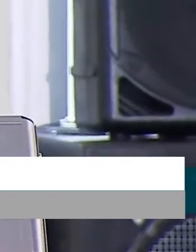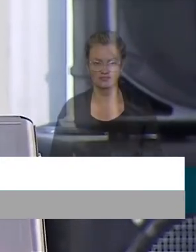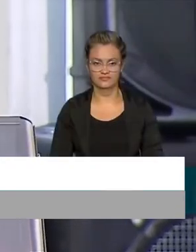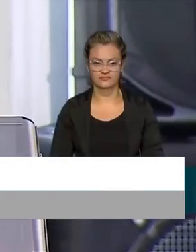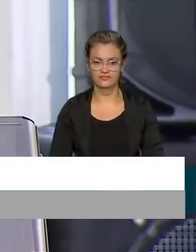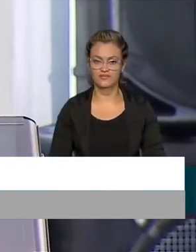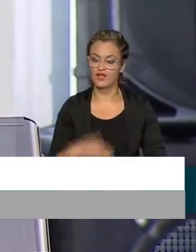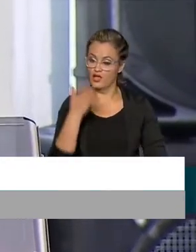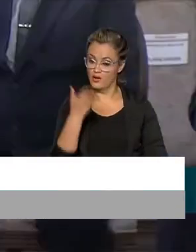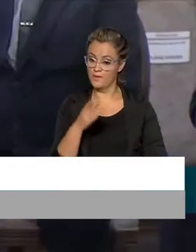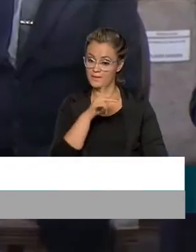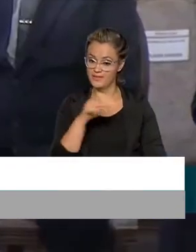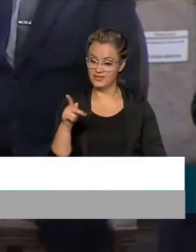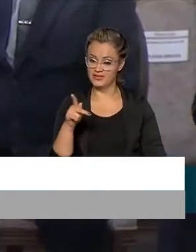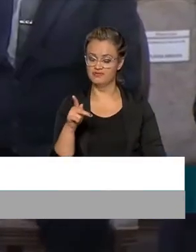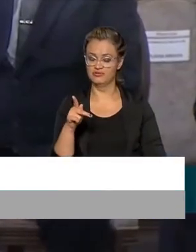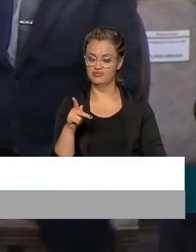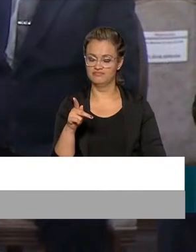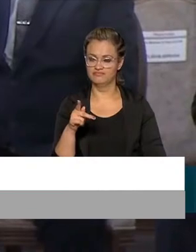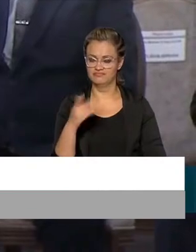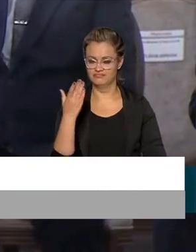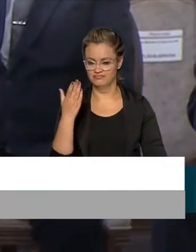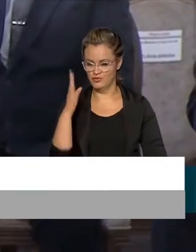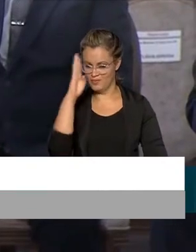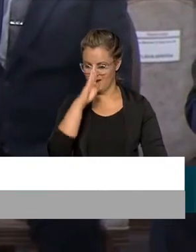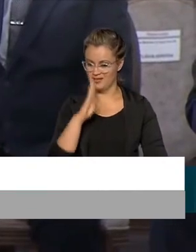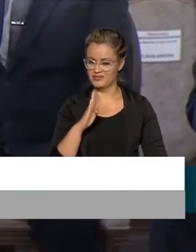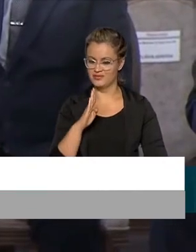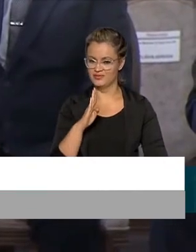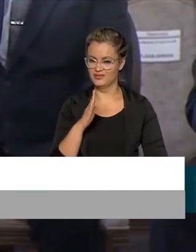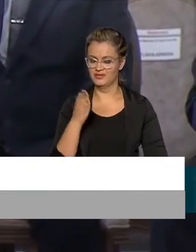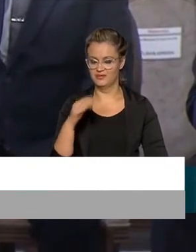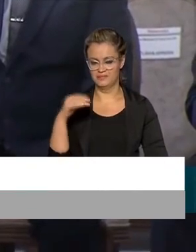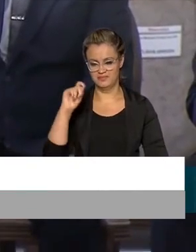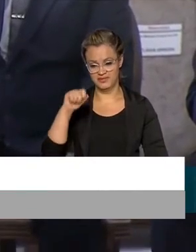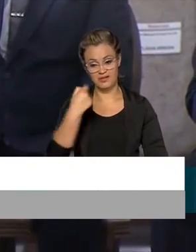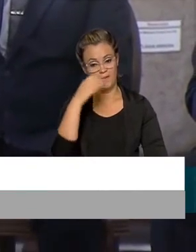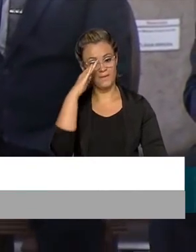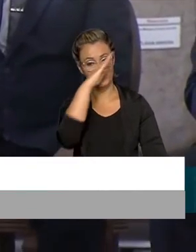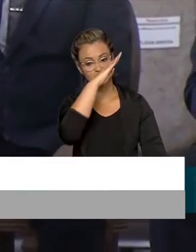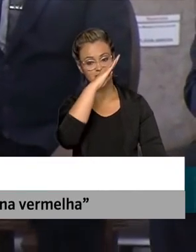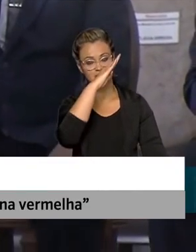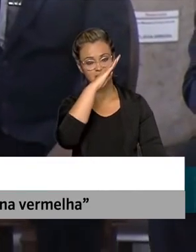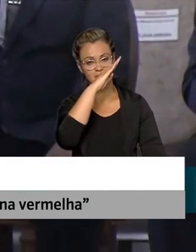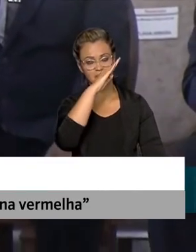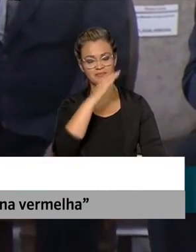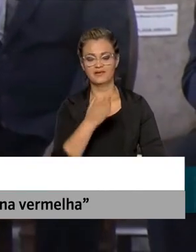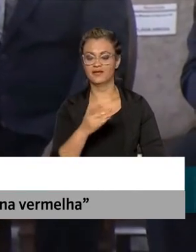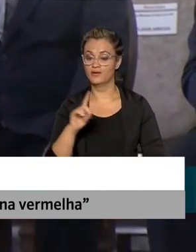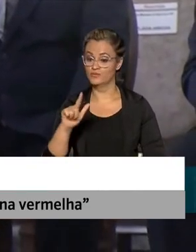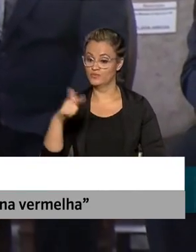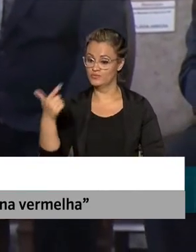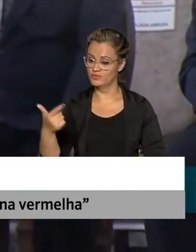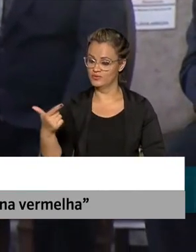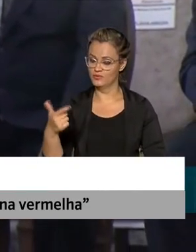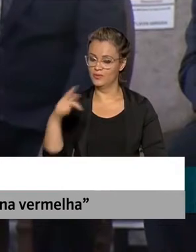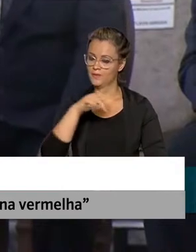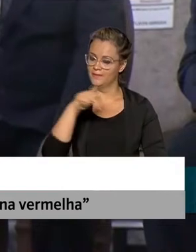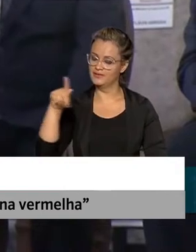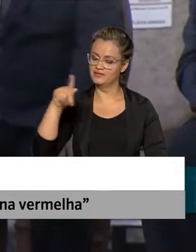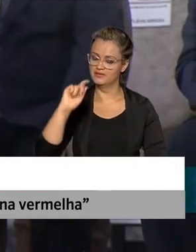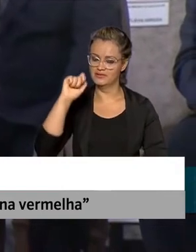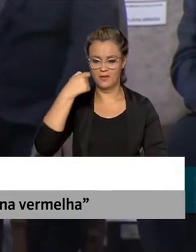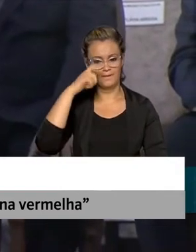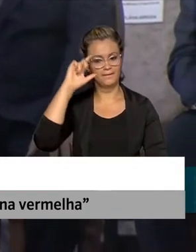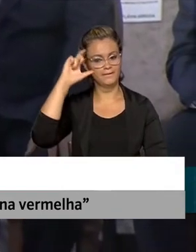Senhor Presidente da República do Brasil, Jair Messias Bolsonaro, senhor Vice-Presidente